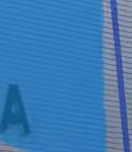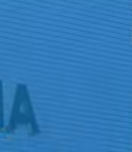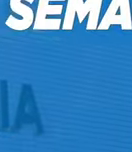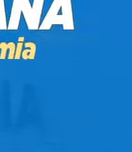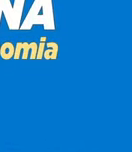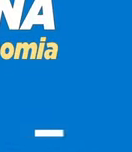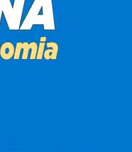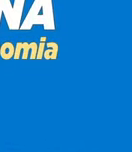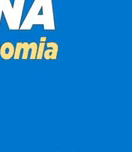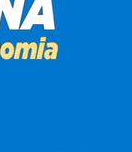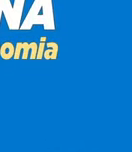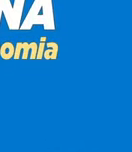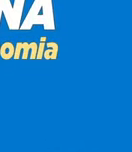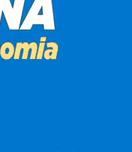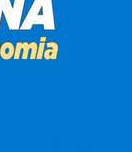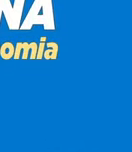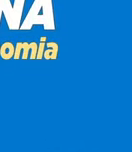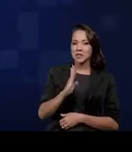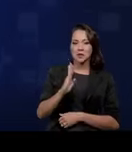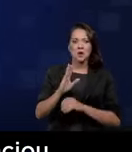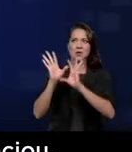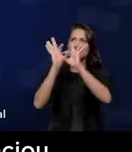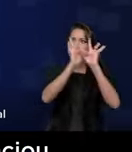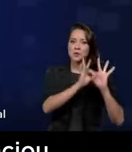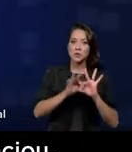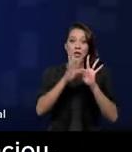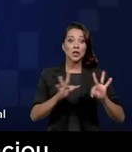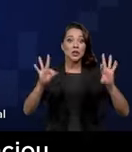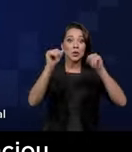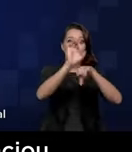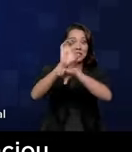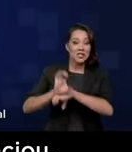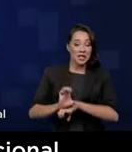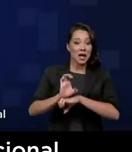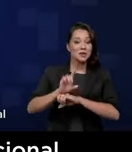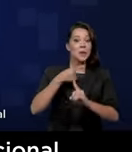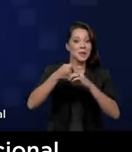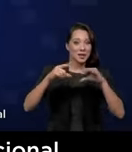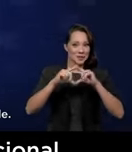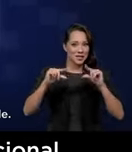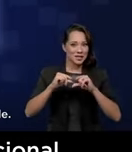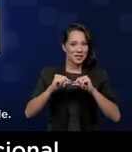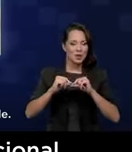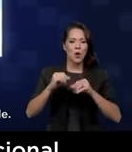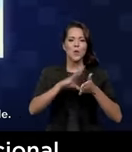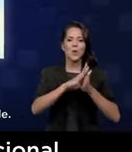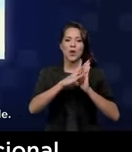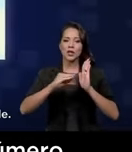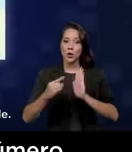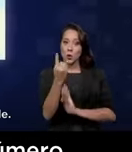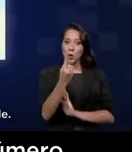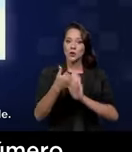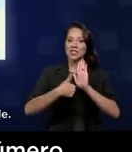Veja os destaques do Ministério da Economia nesta semana. O governo federal anunciou nesta semana a criação da Carteira Nacional de